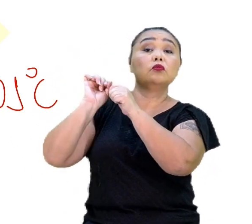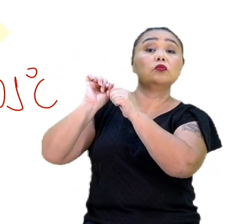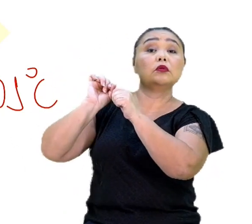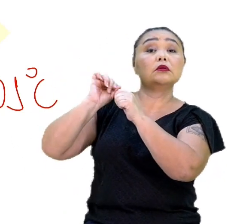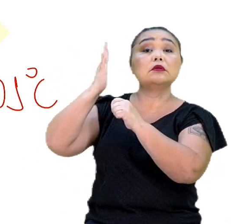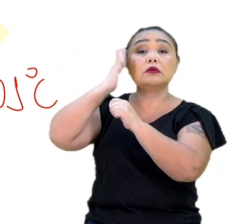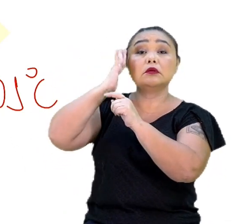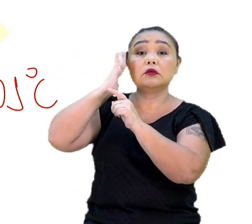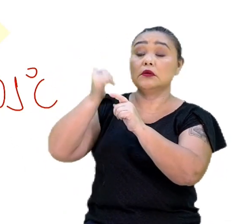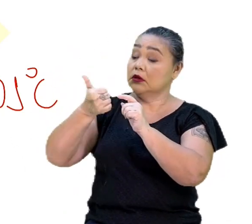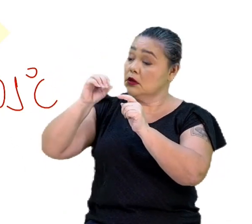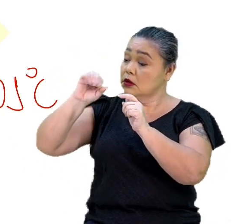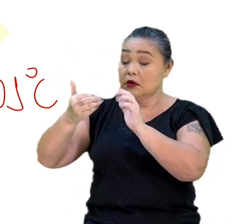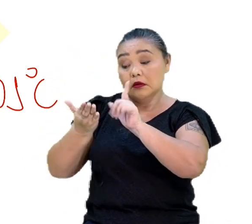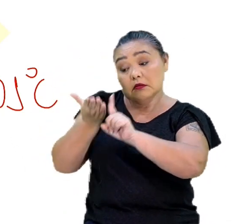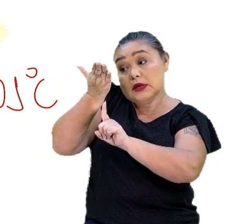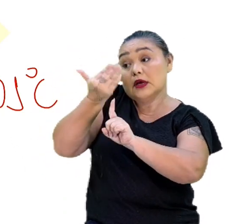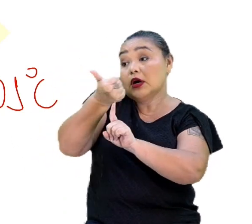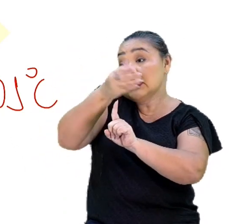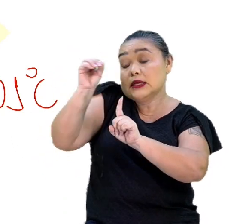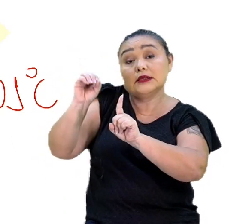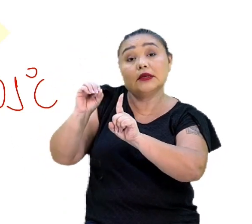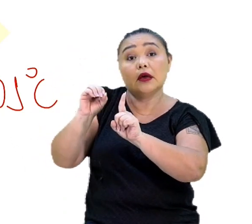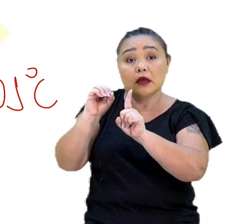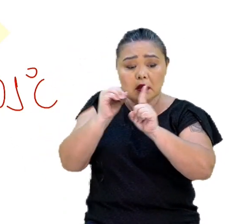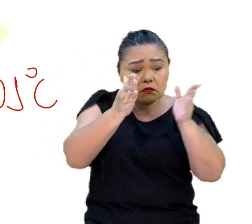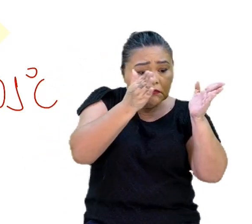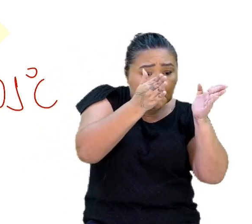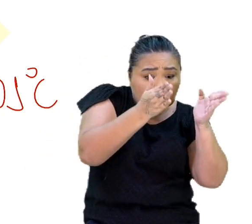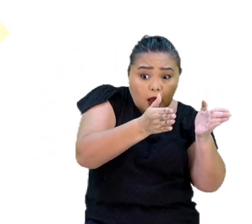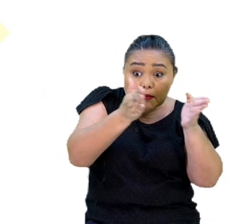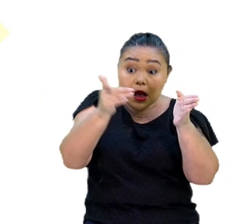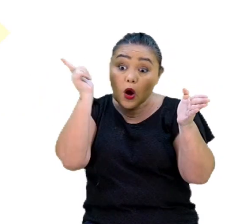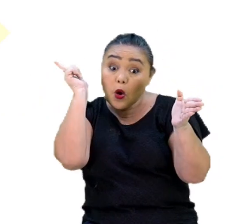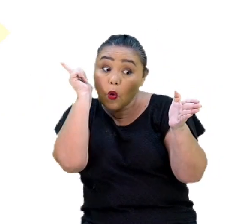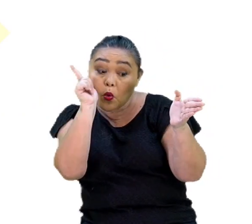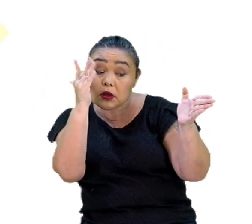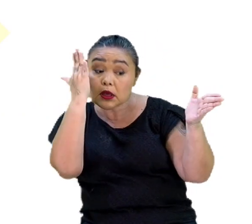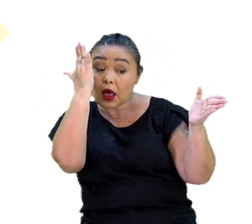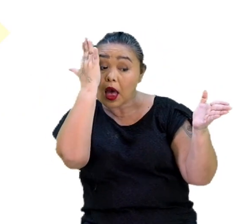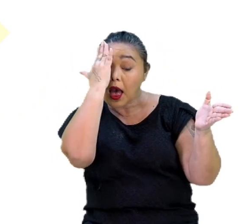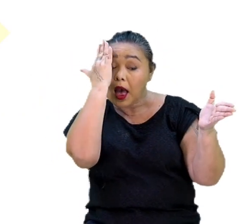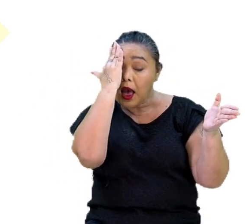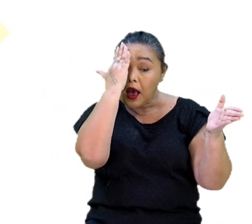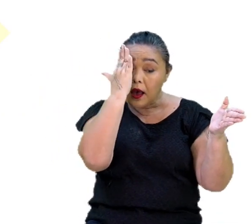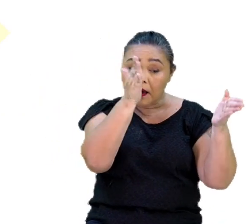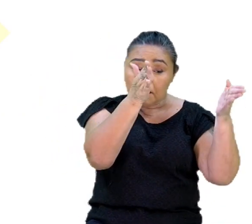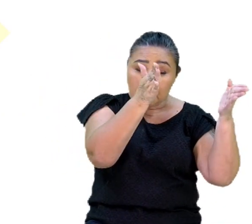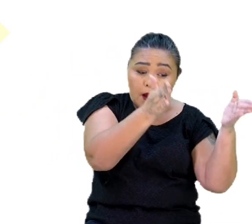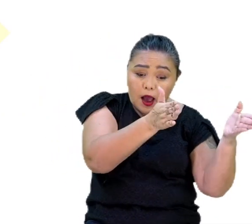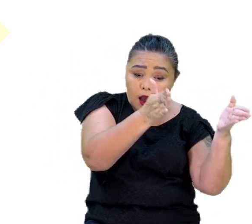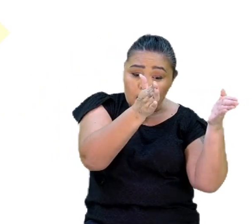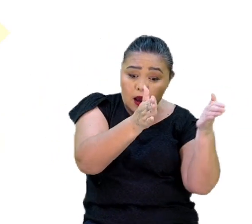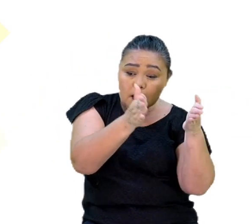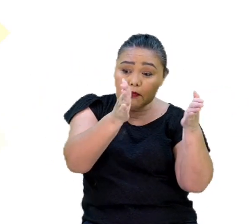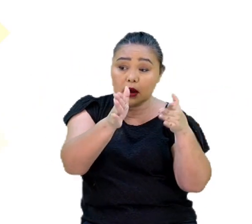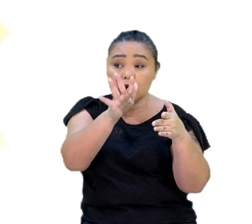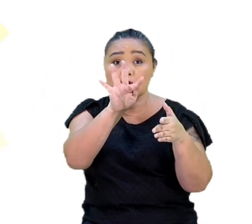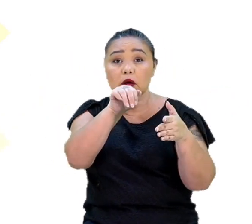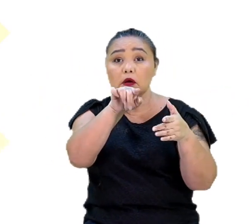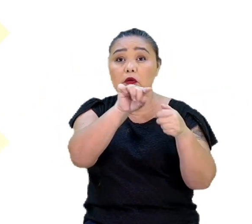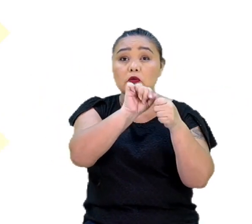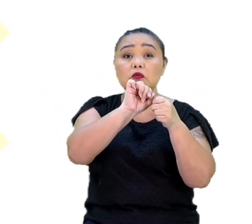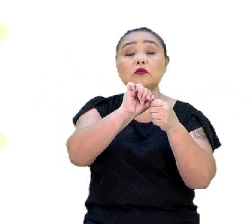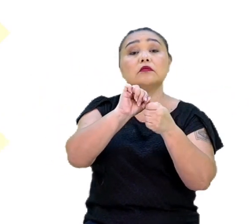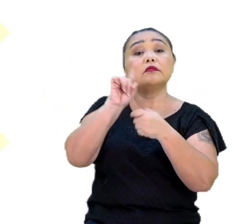porque 101 é maior que 100. E é assim que a gente consegue prever, a partir dos pontos de ebulição e de